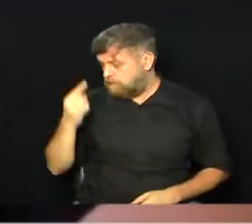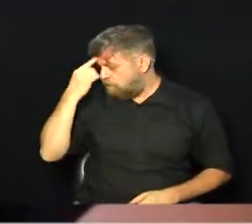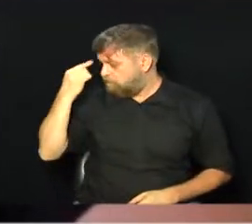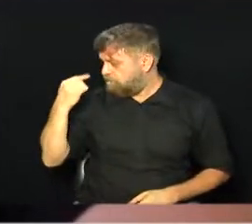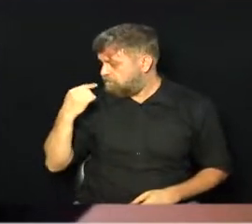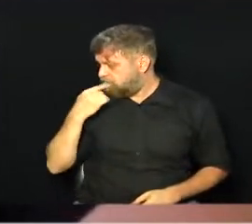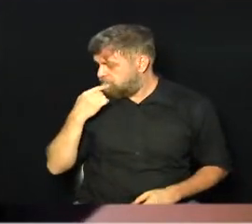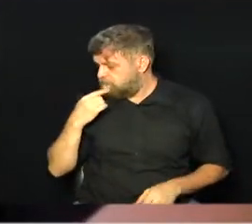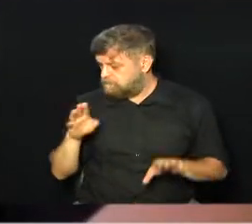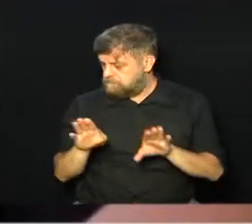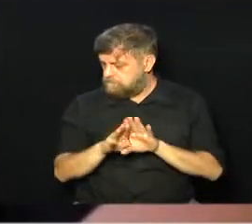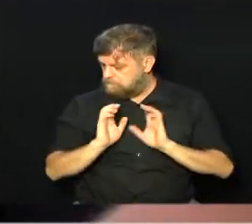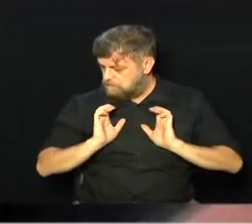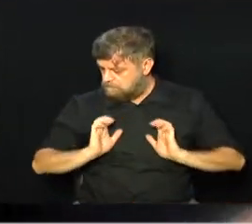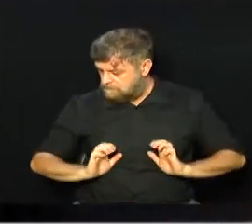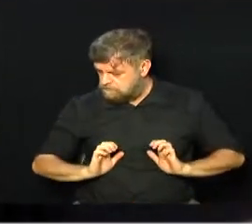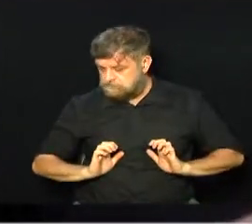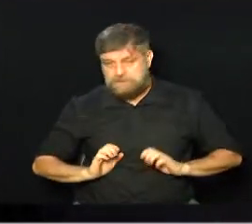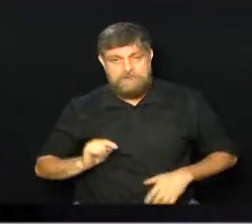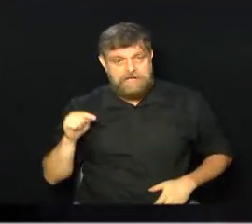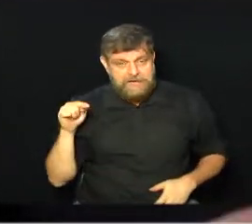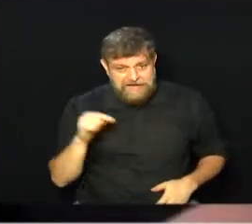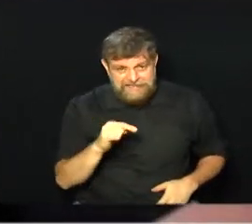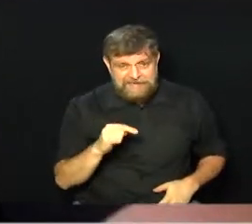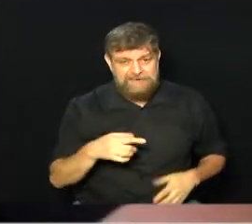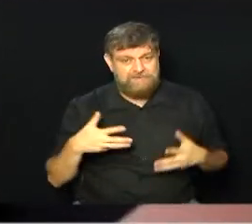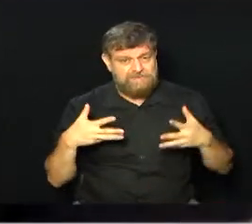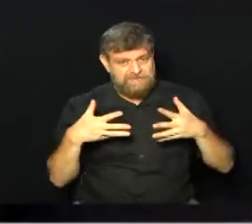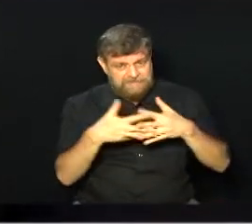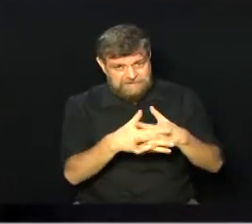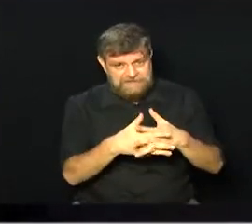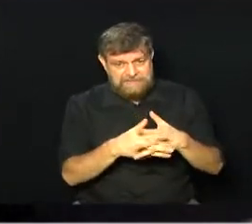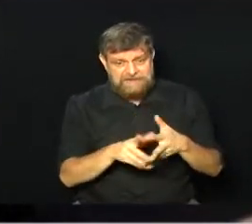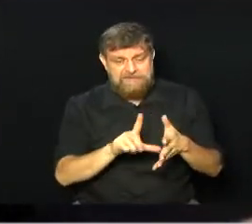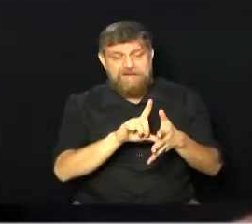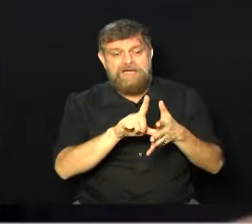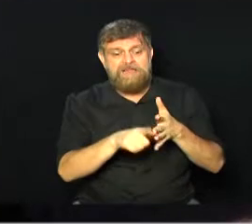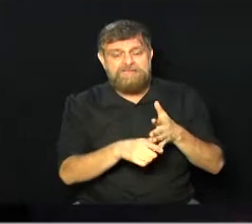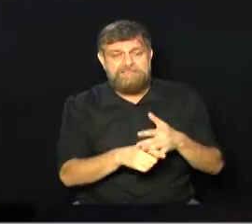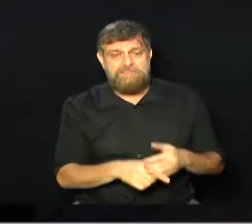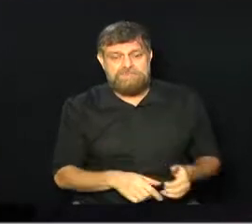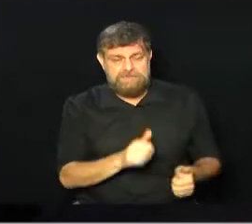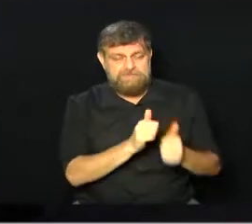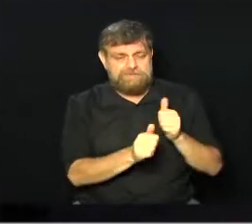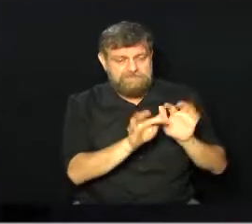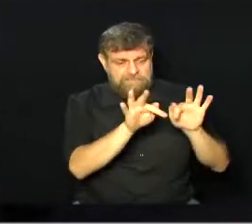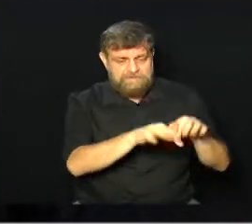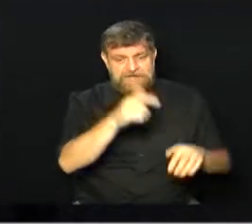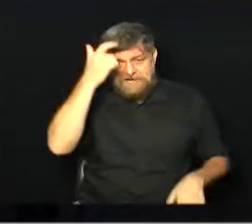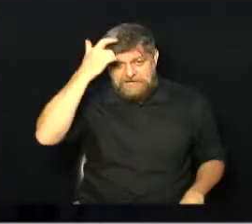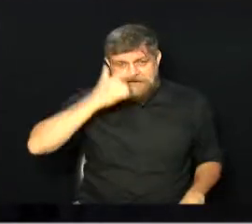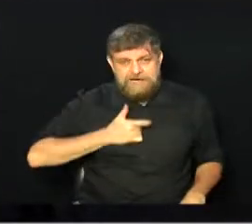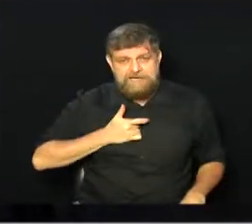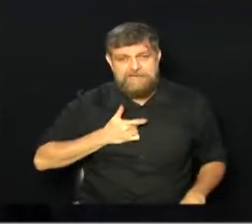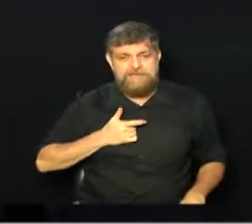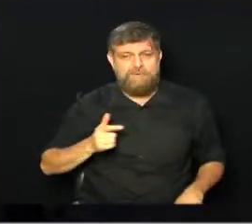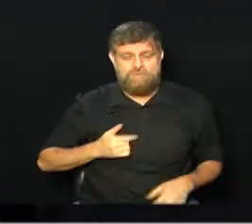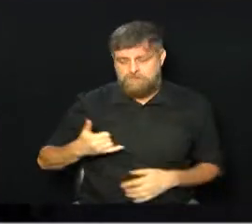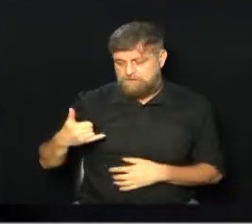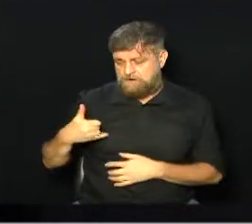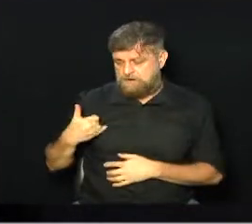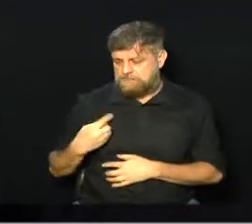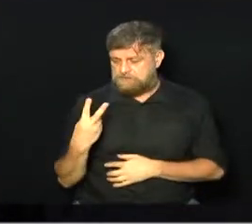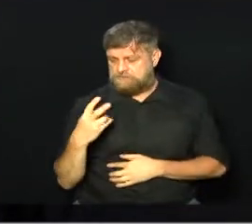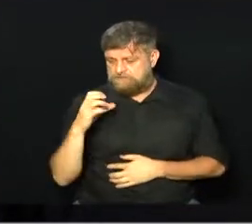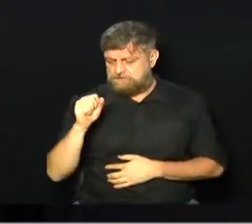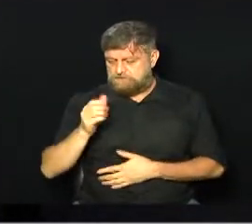complicado esse período pós-fim de carreira. Eu encerrei a carreira muito cedo, com 28 anos de idade,